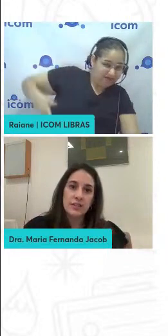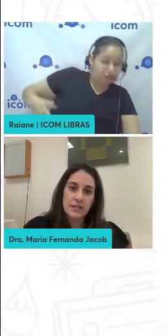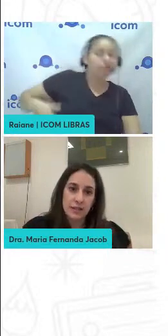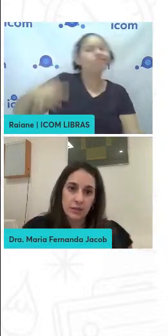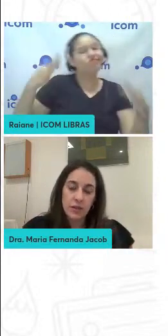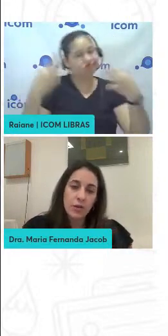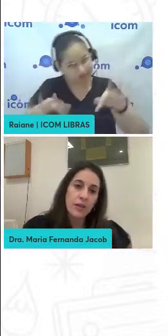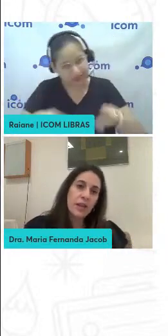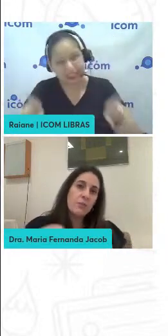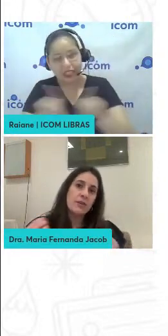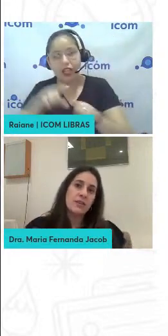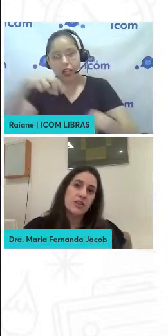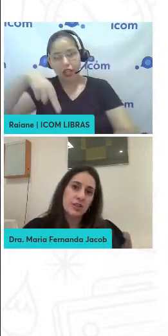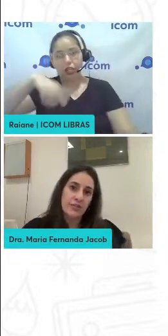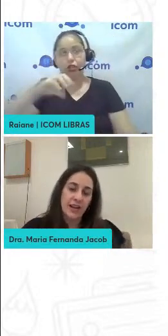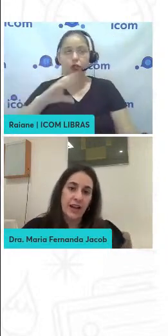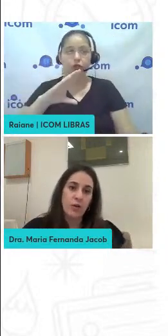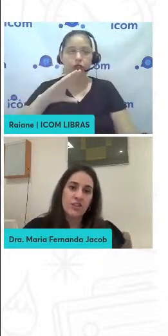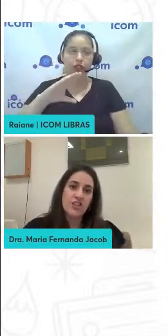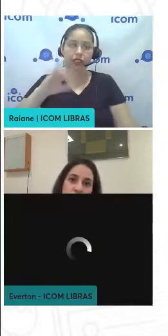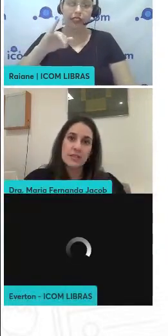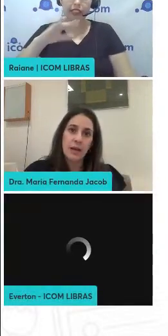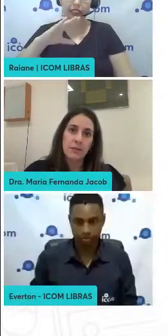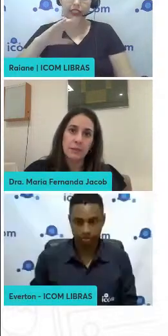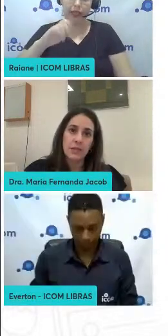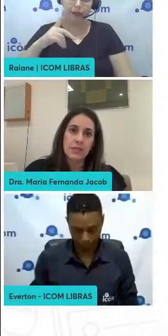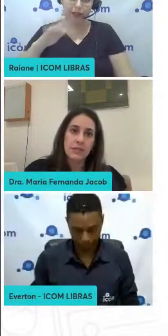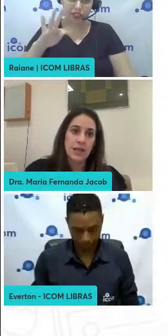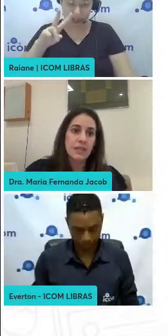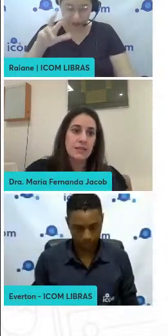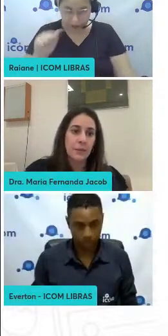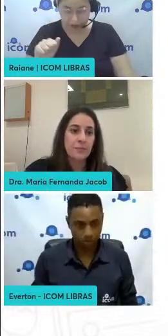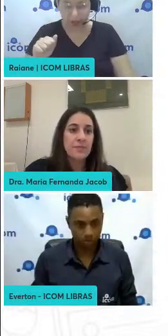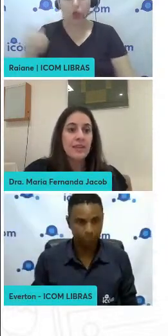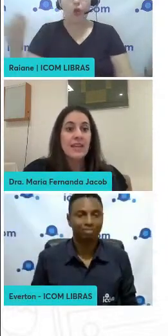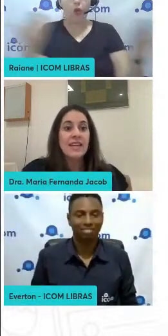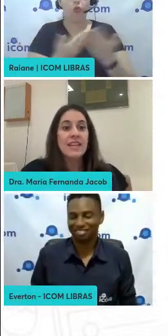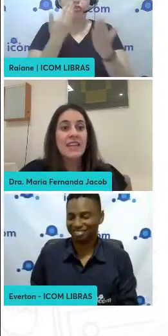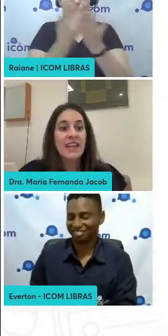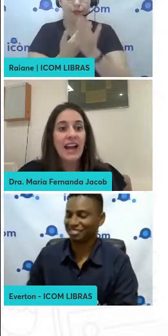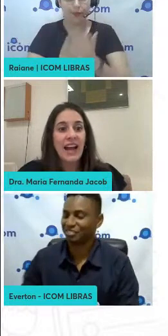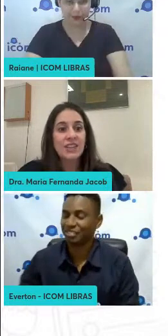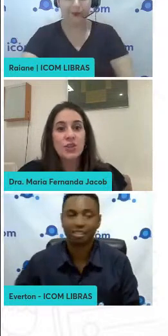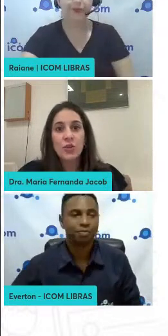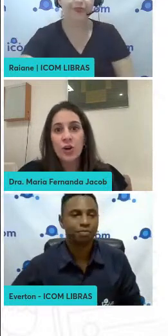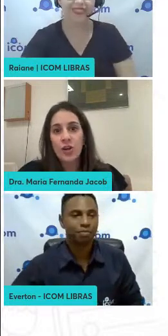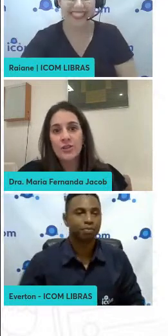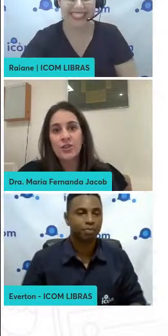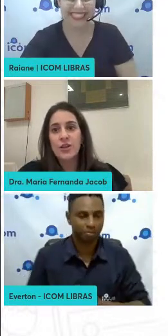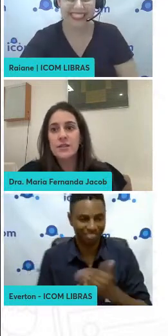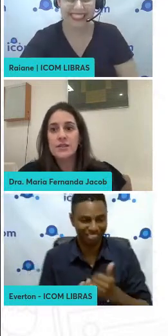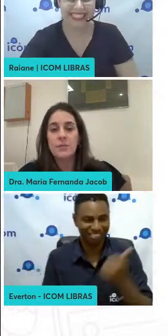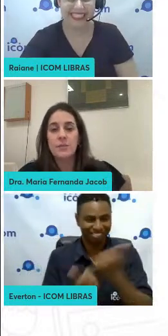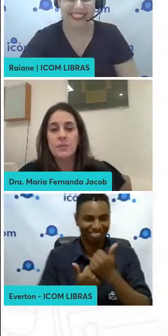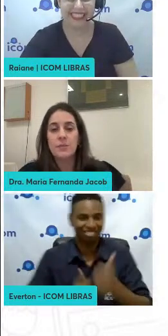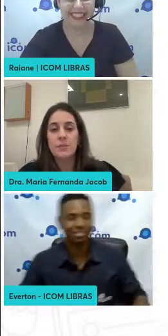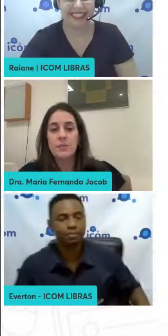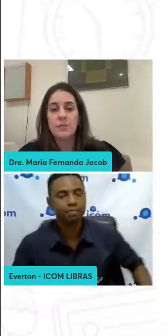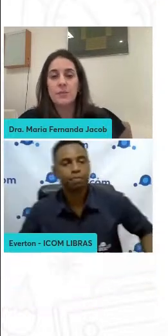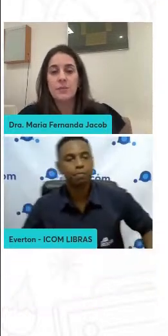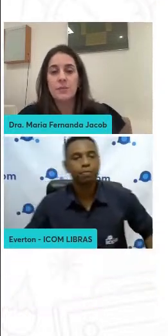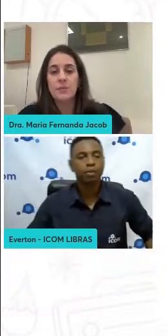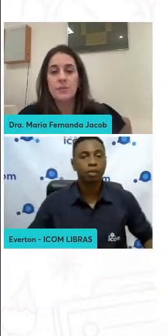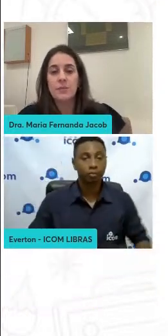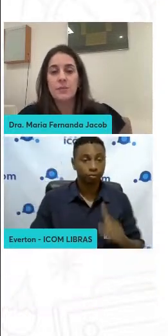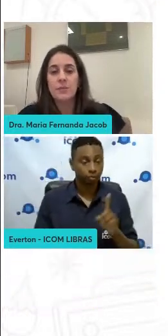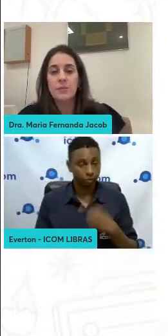dor de tecido. O que é importante de falar? Hoje a gente sabe também na ciência que a dor